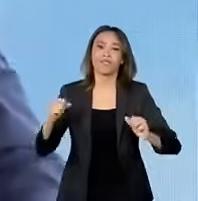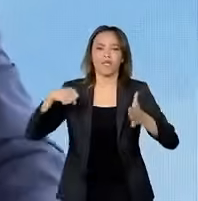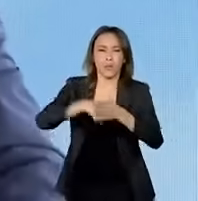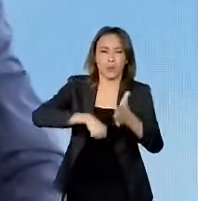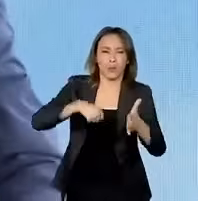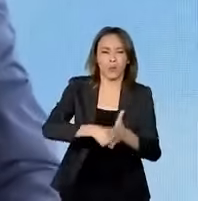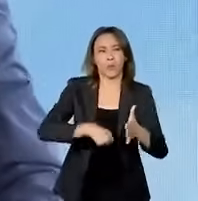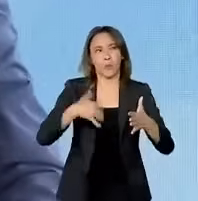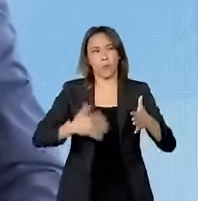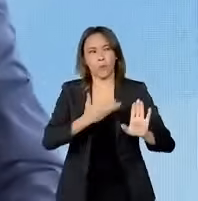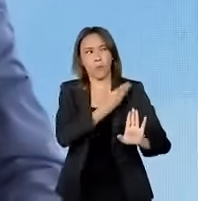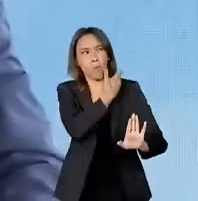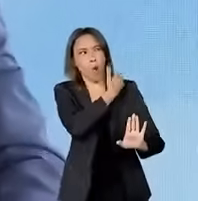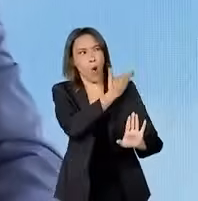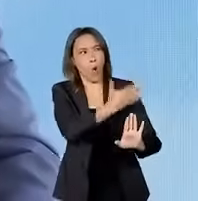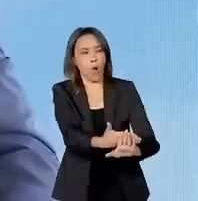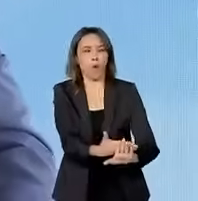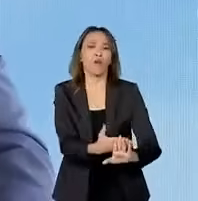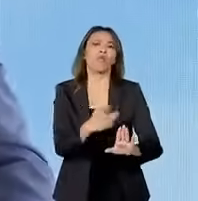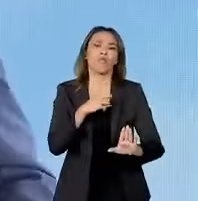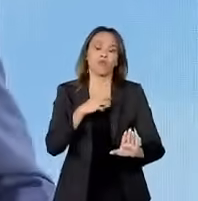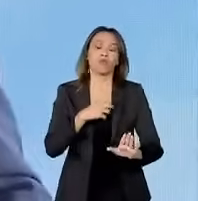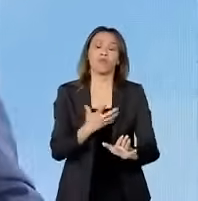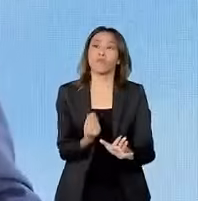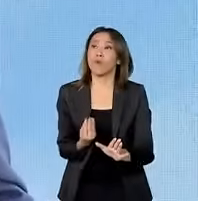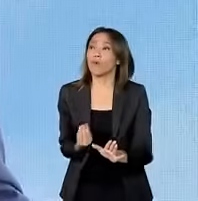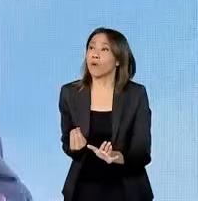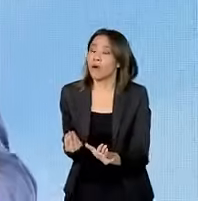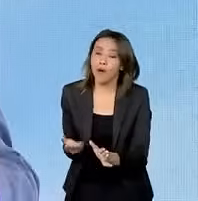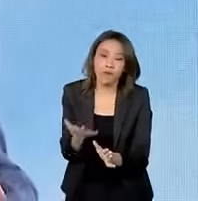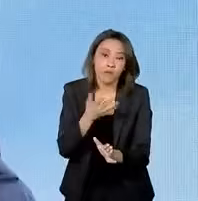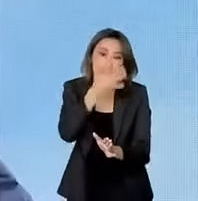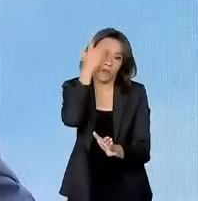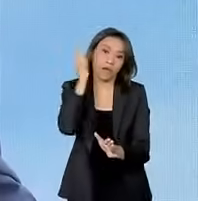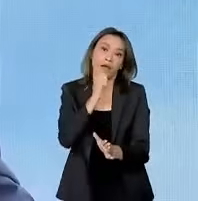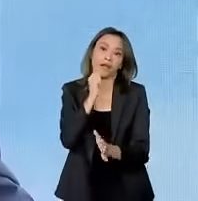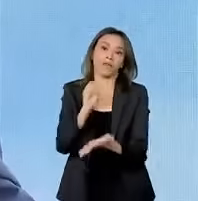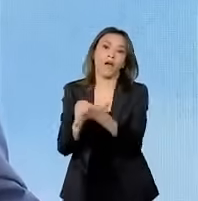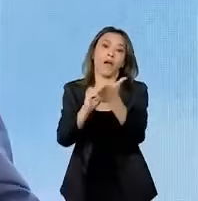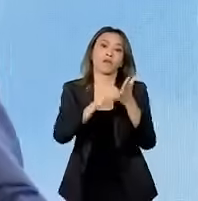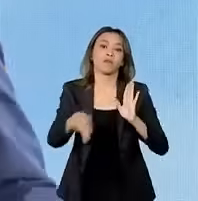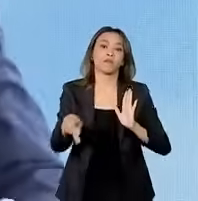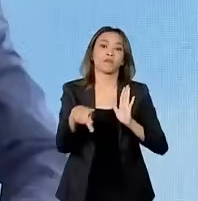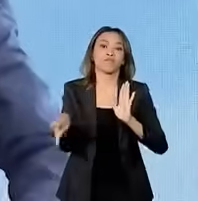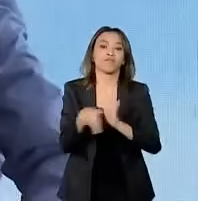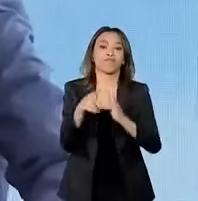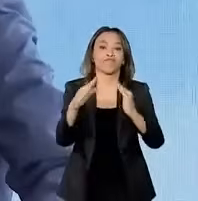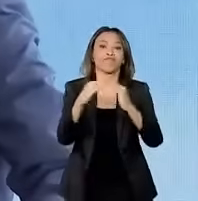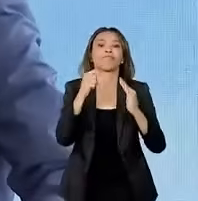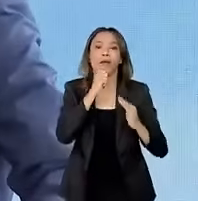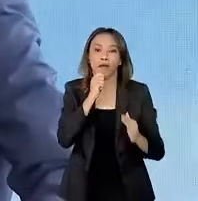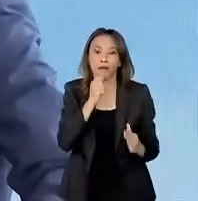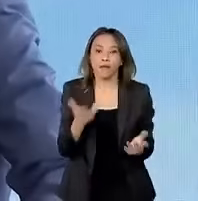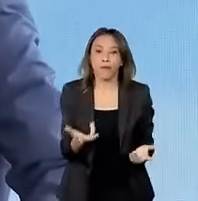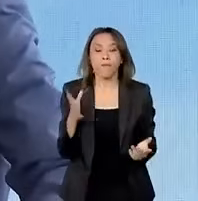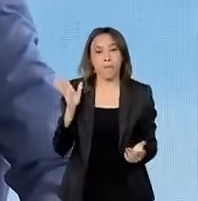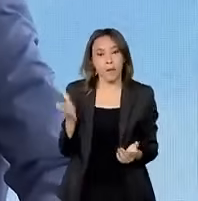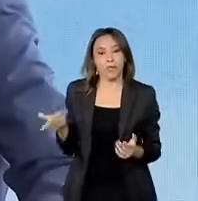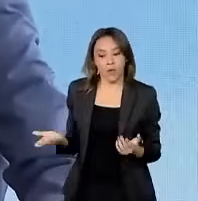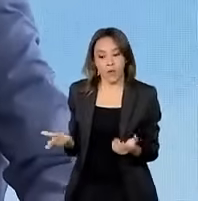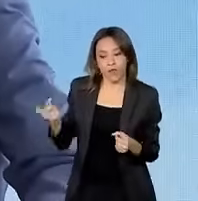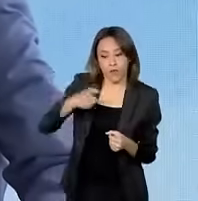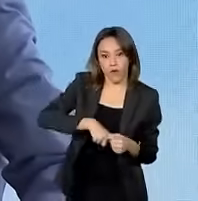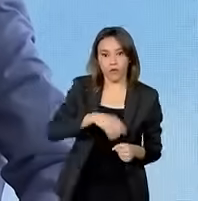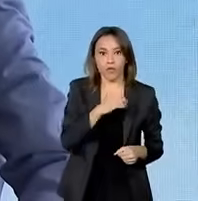dizer que é óbvio que tem um déficit habitacional nesse país muito forte, que não se fez todos, mas o senhor começa a retomada nesse ano e